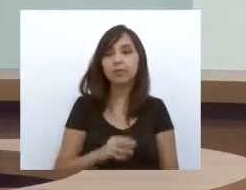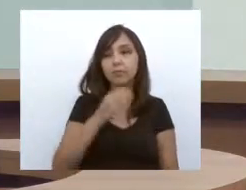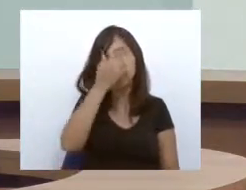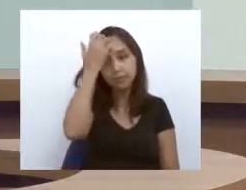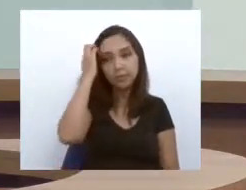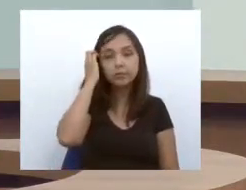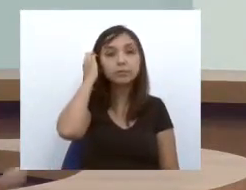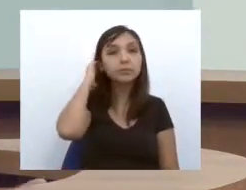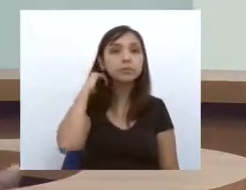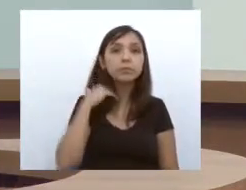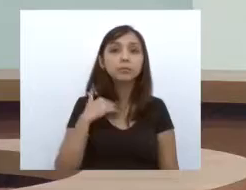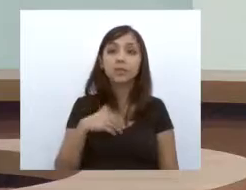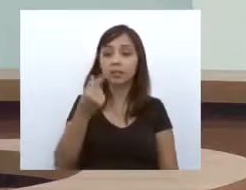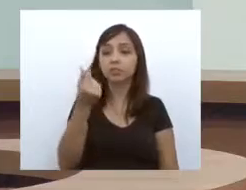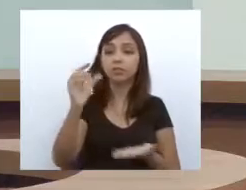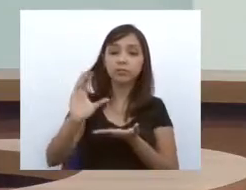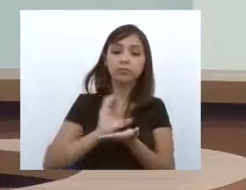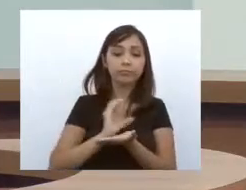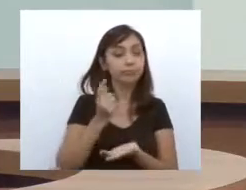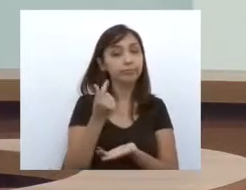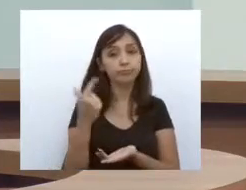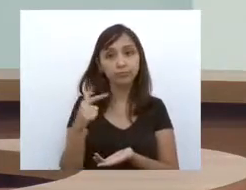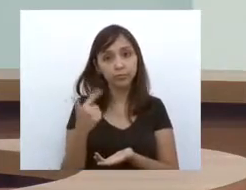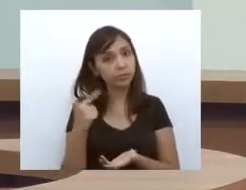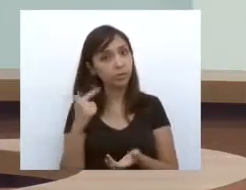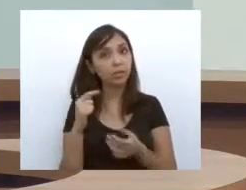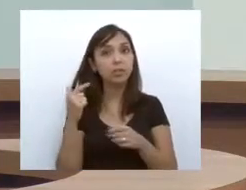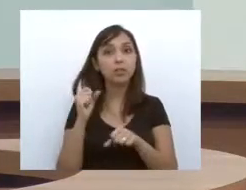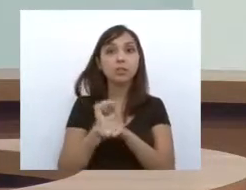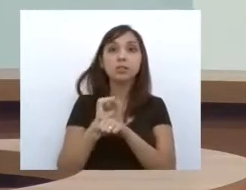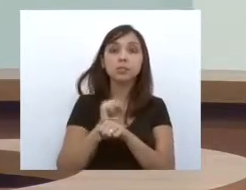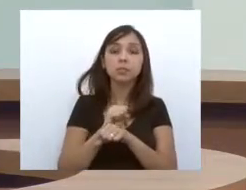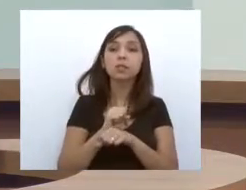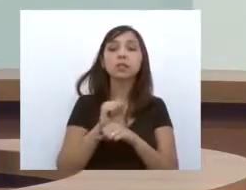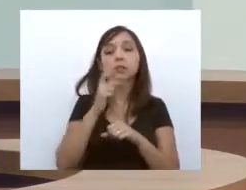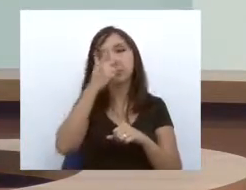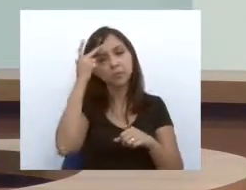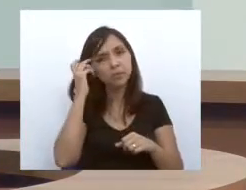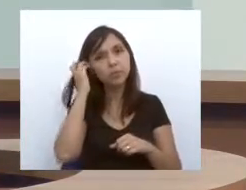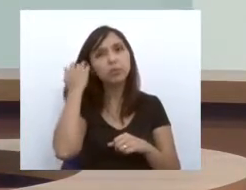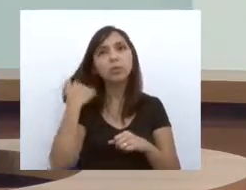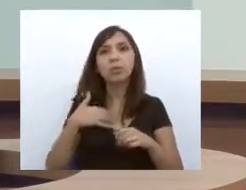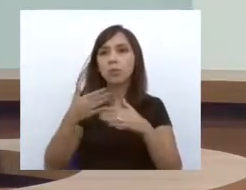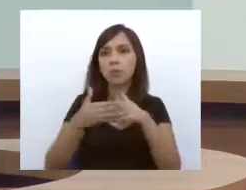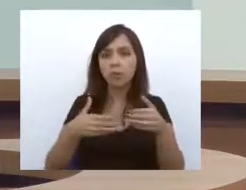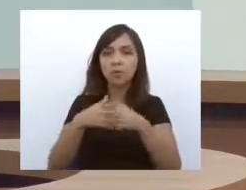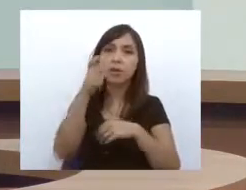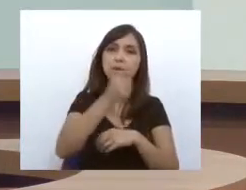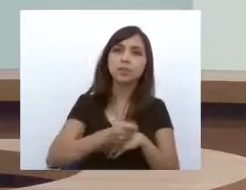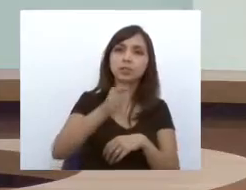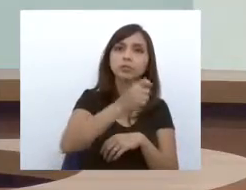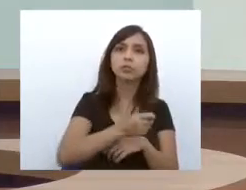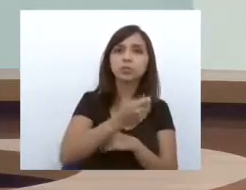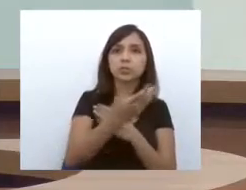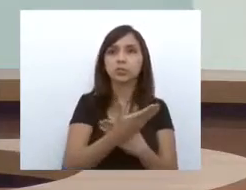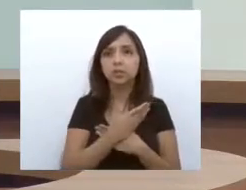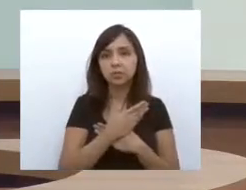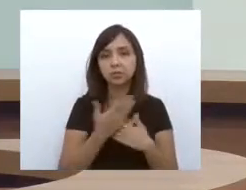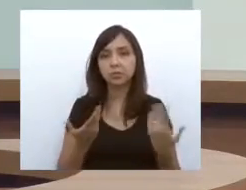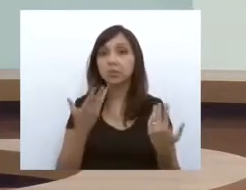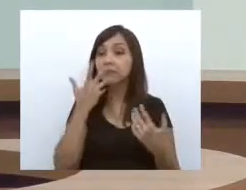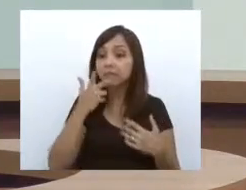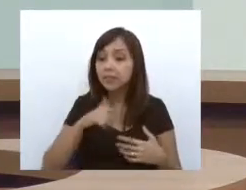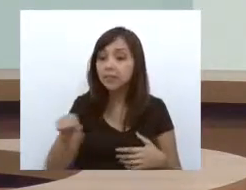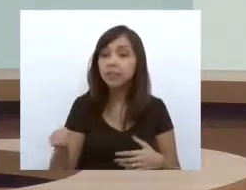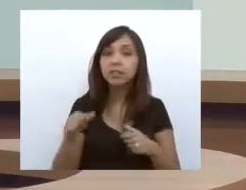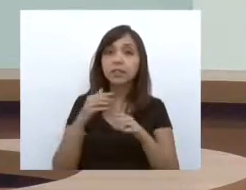e não veio a verba. Então, nós estamos à disposição de qualquer pessoa, de qualquer vereador, de qualquer associação. Não pode ficar nenhuma criança,